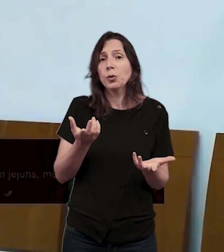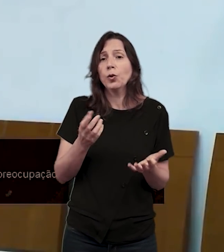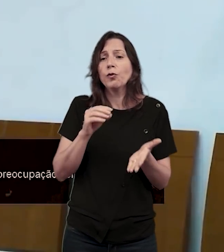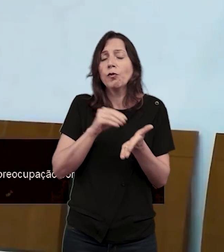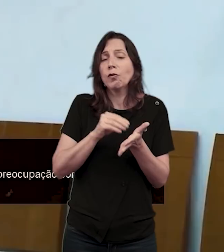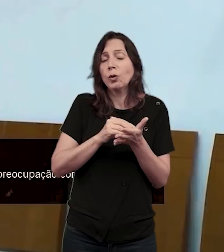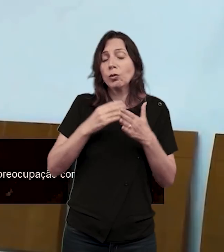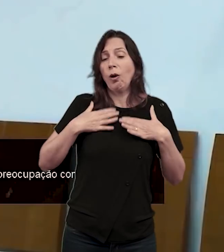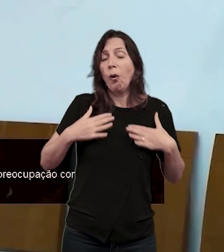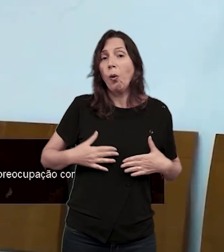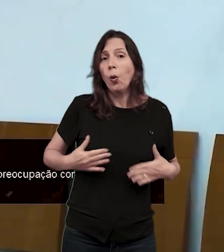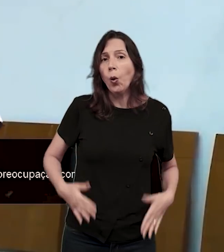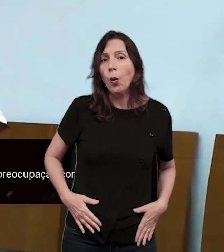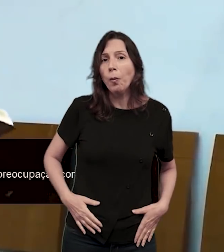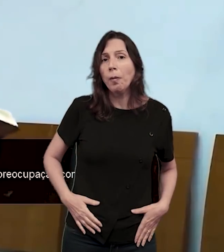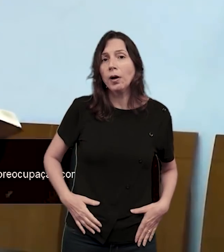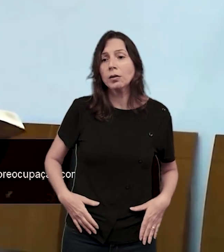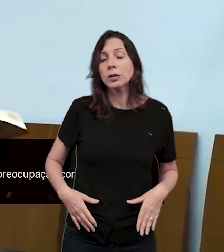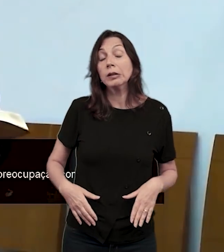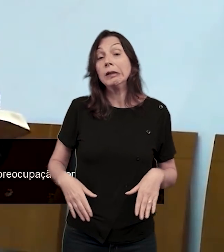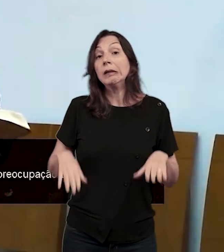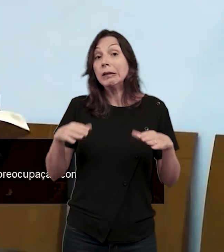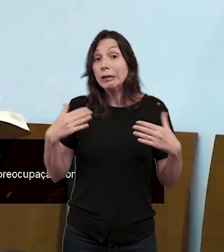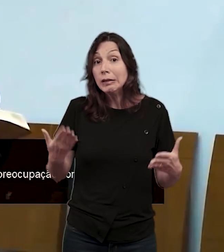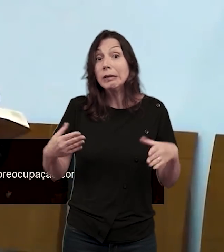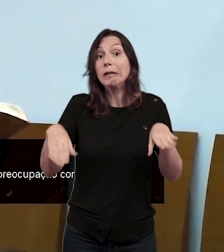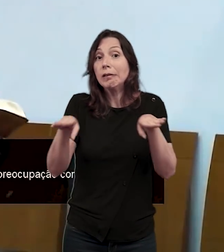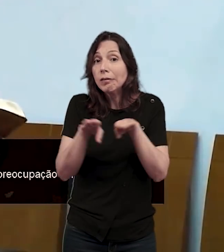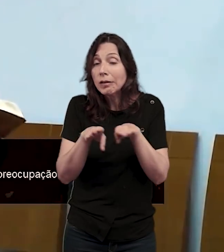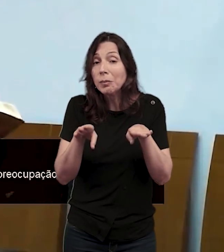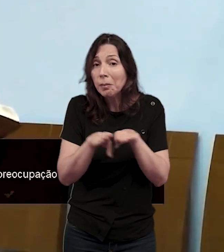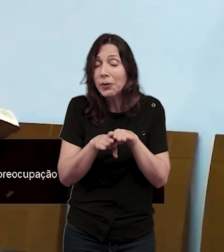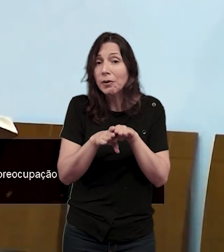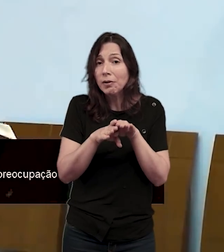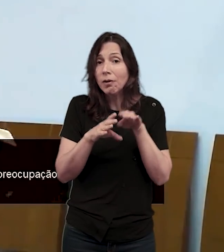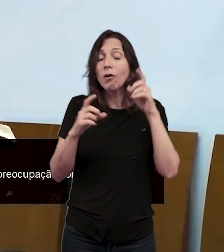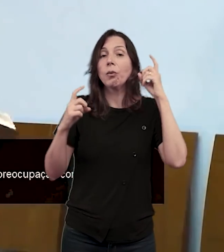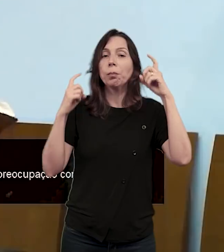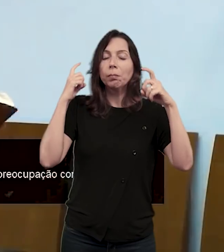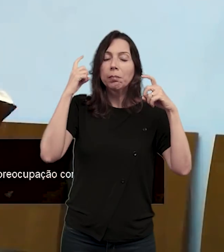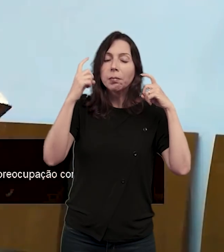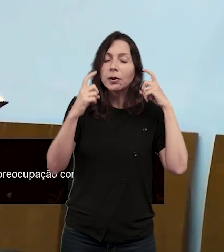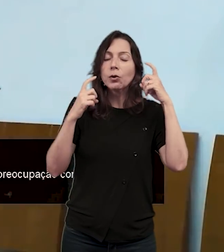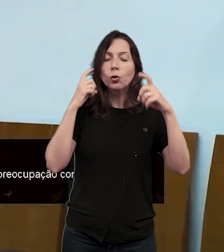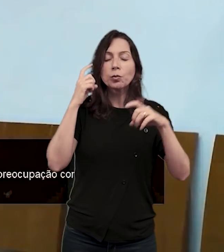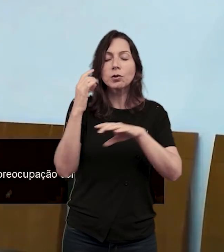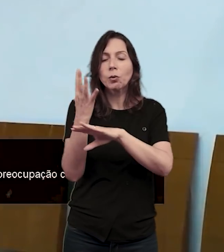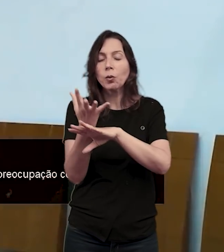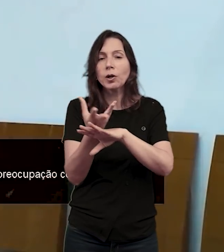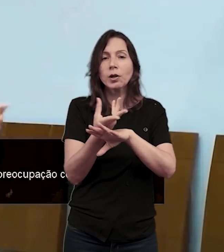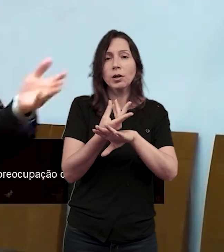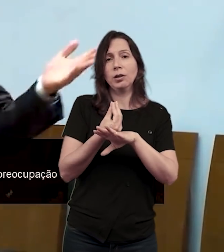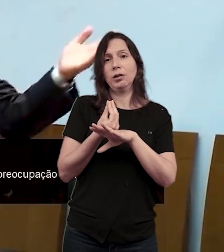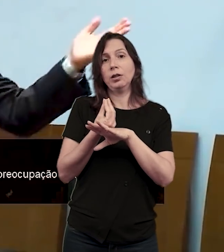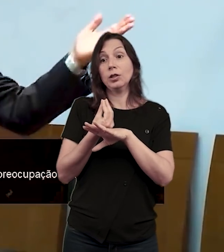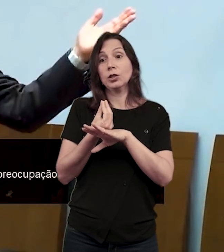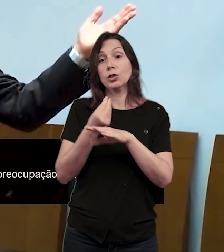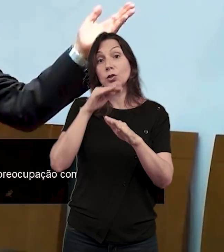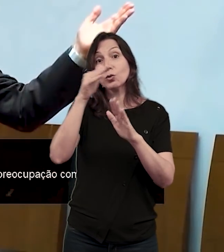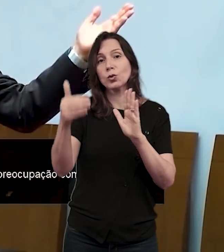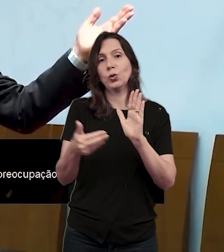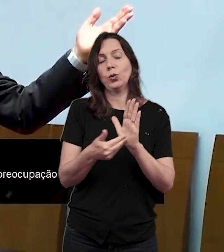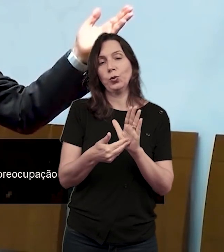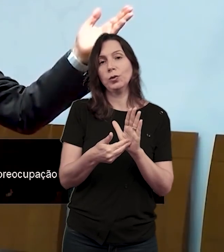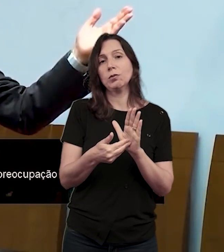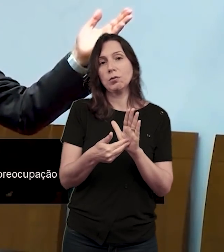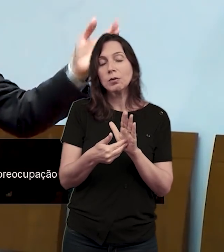das coisas exteriores, o que pesa sobre mim diariamente É a preocupação com todas as igrejas. Eu gosto muito dos